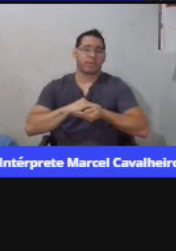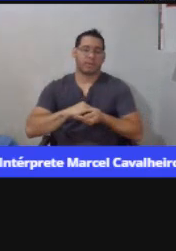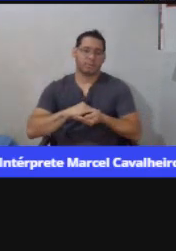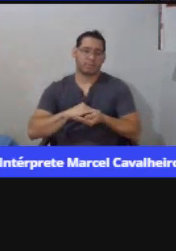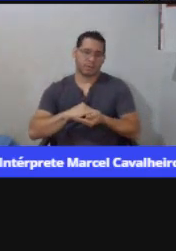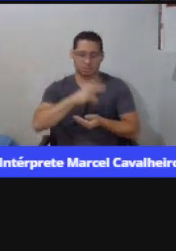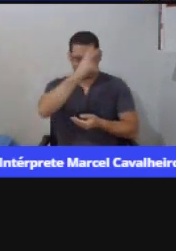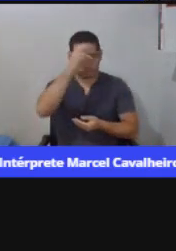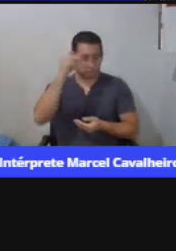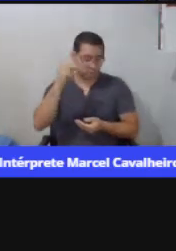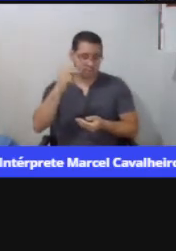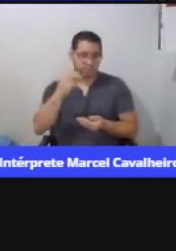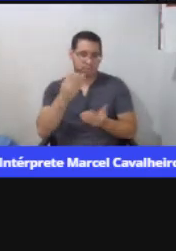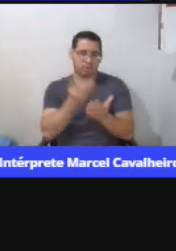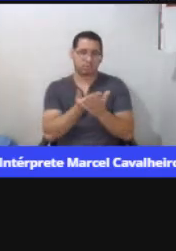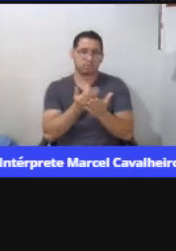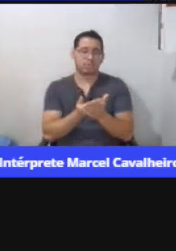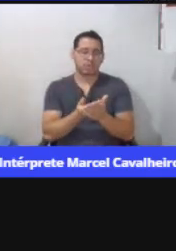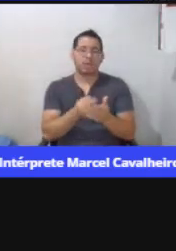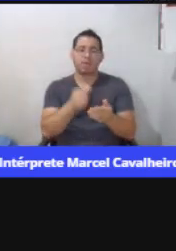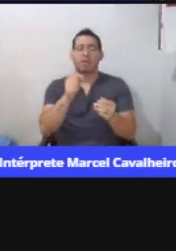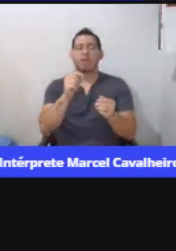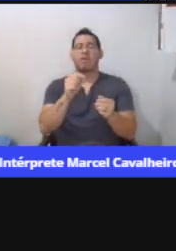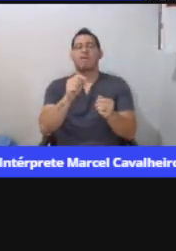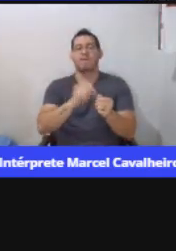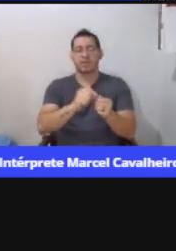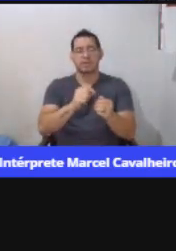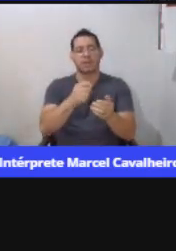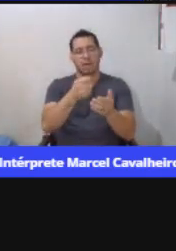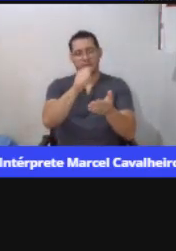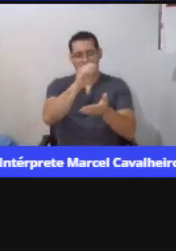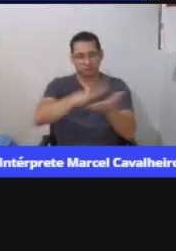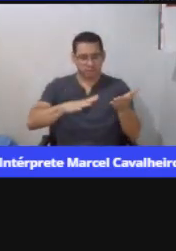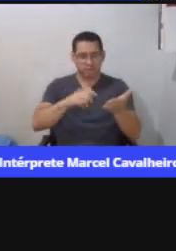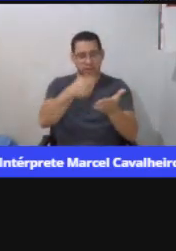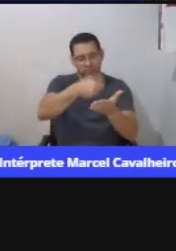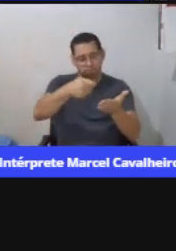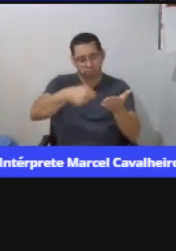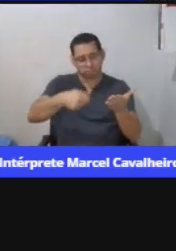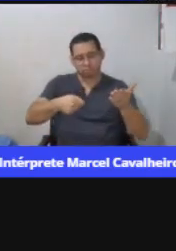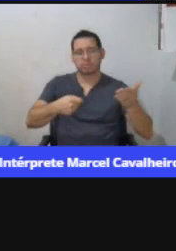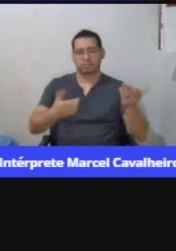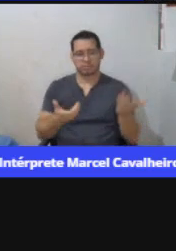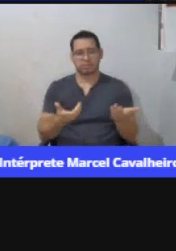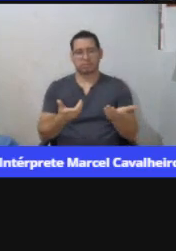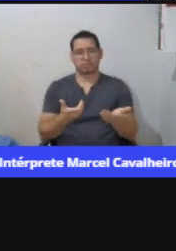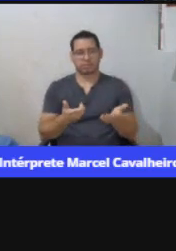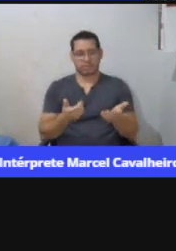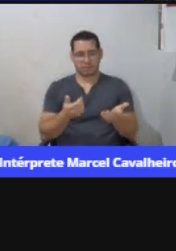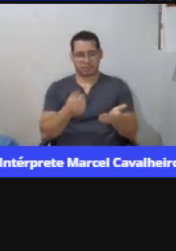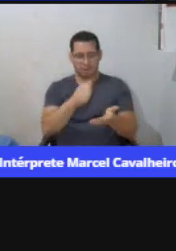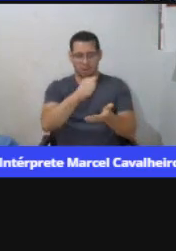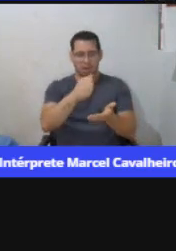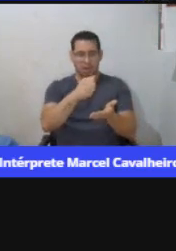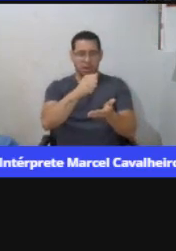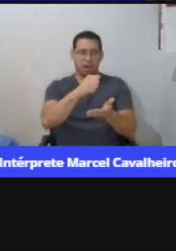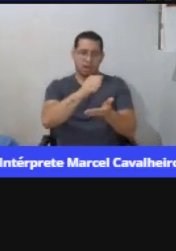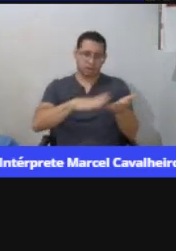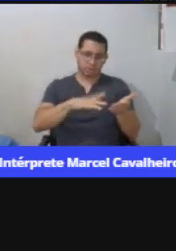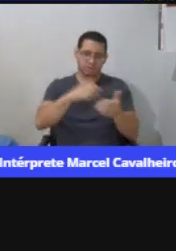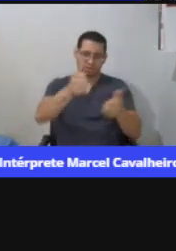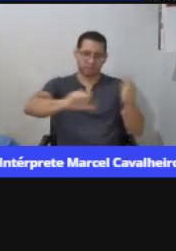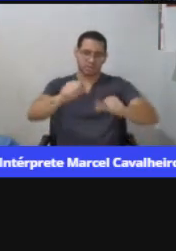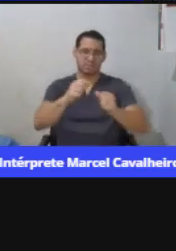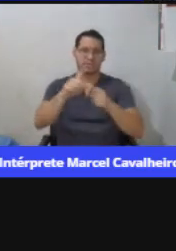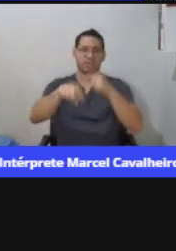atividades, realizando as atividades desse caderno de atividade diagnóstica. Do dia 18 e 19 de